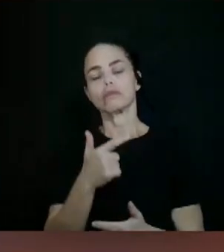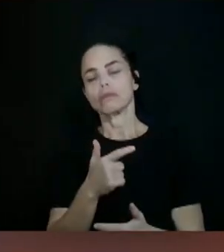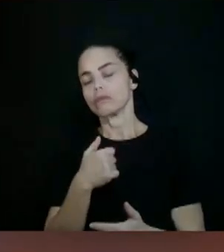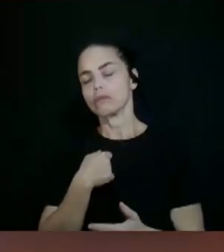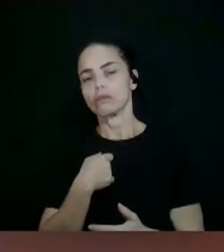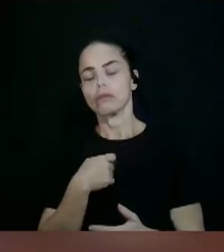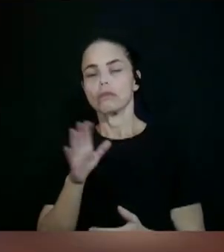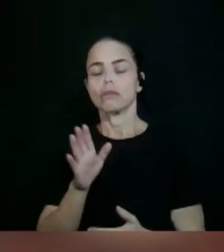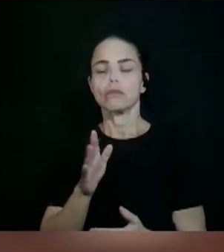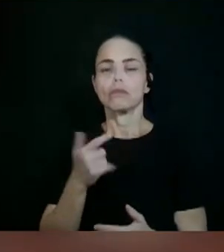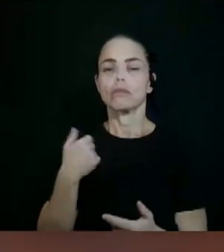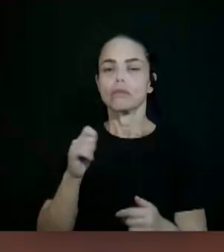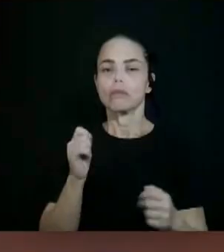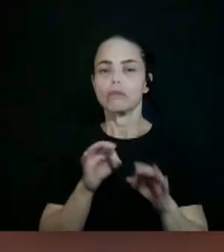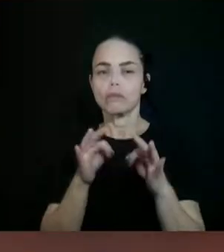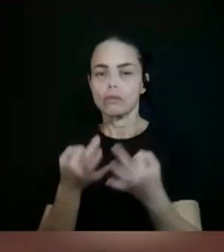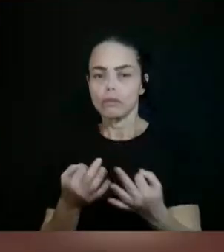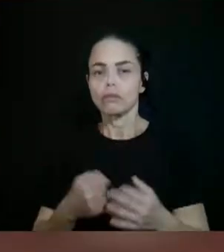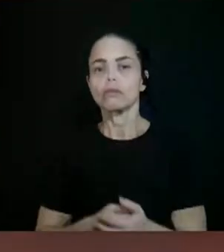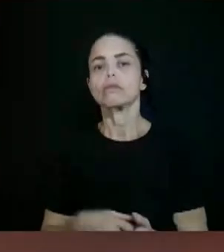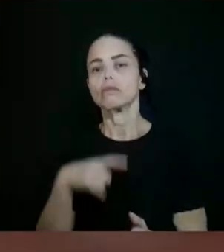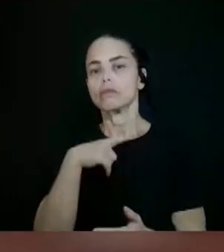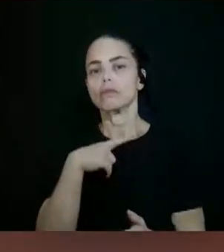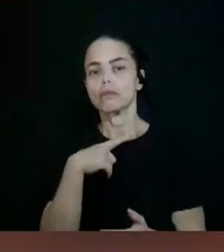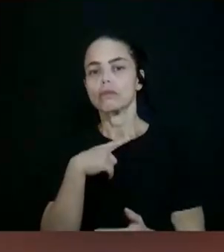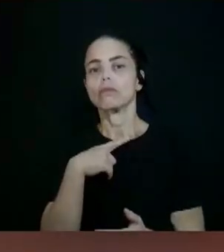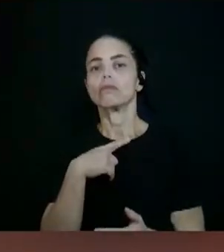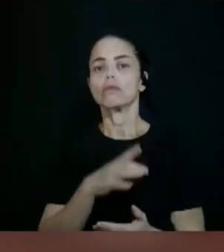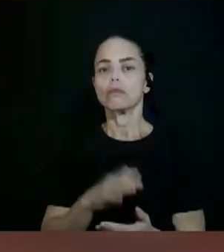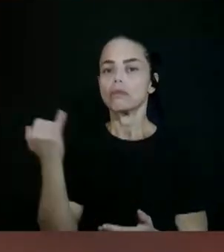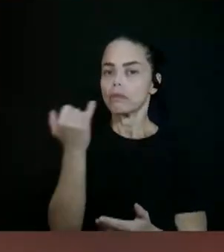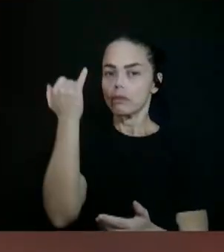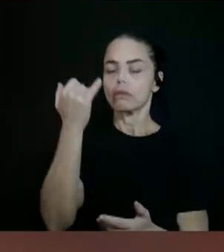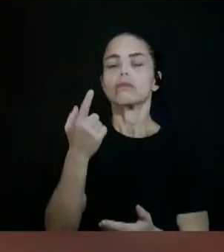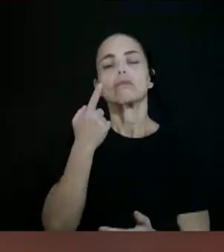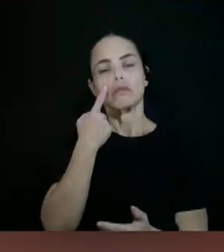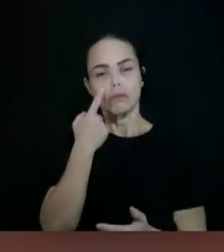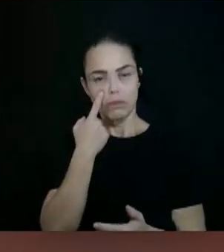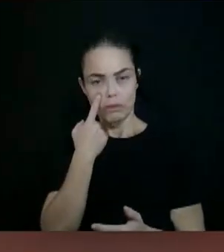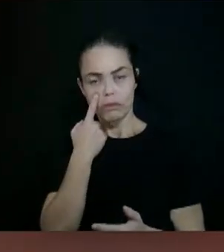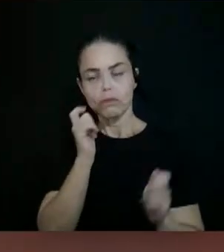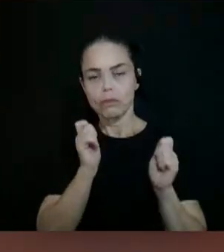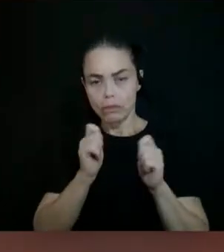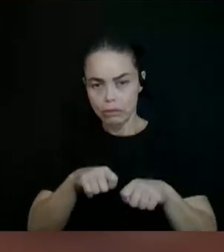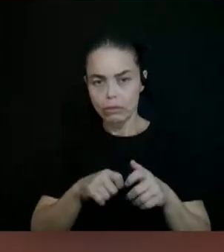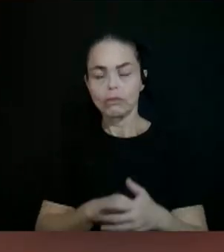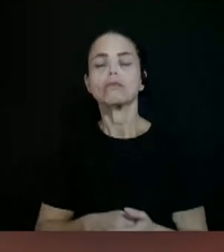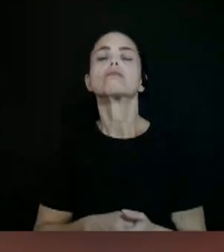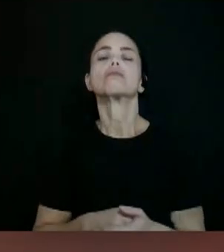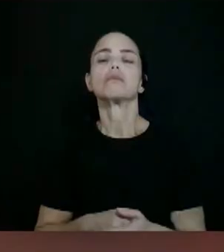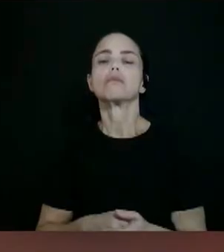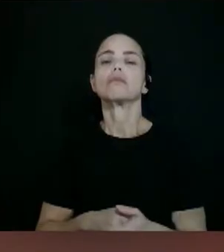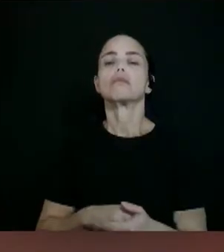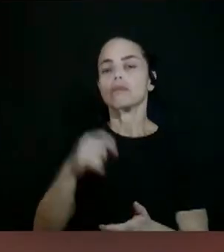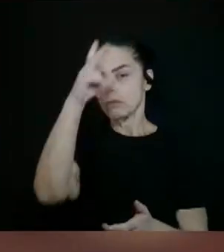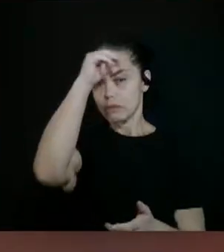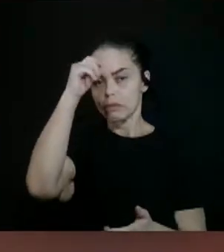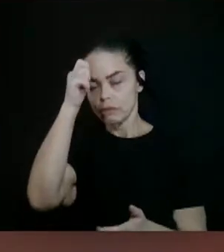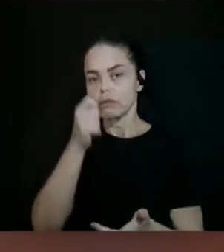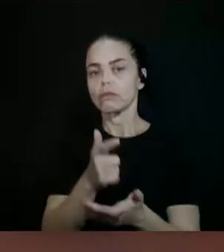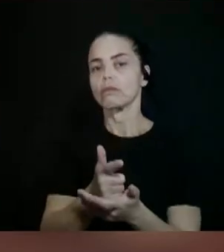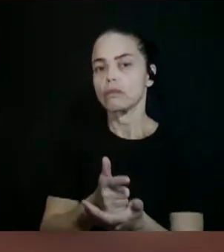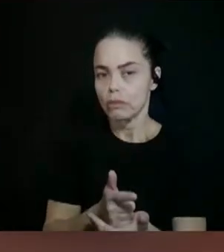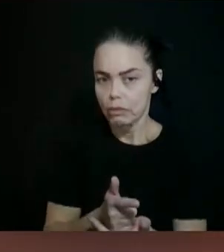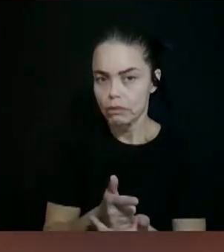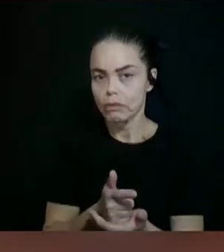matéria simplesmente. É evidente que é muito meritório, é importante, seria importante se puder, a prefeitura custear essa